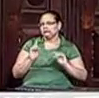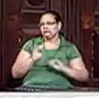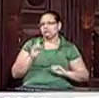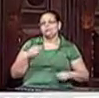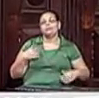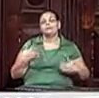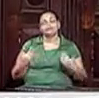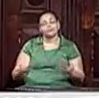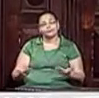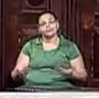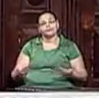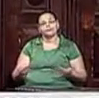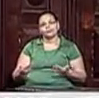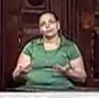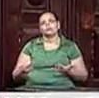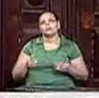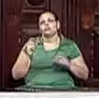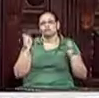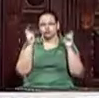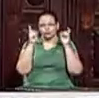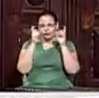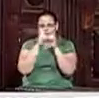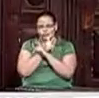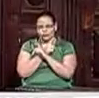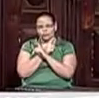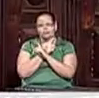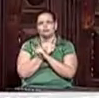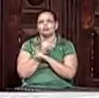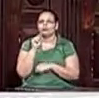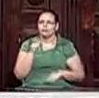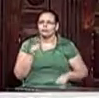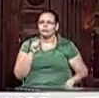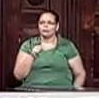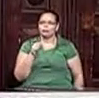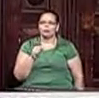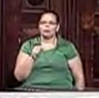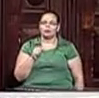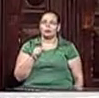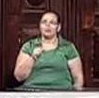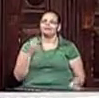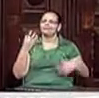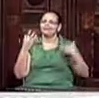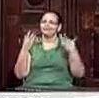Então, é difícil de você engolir isso